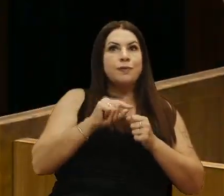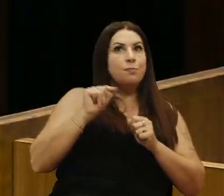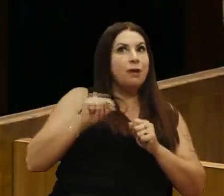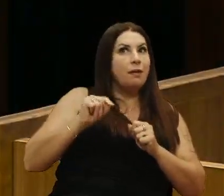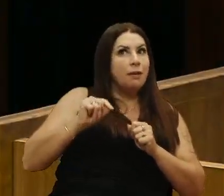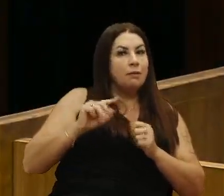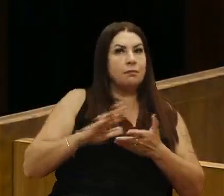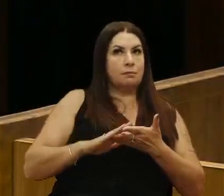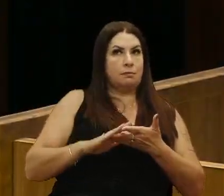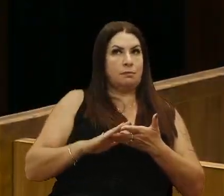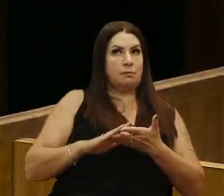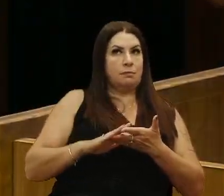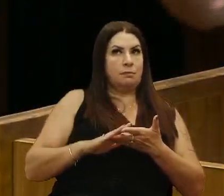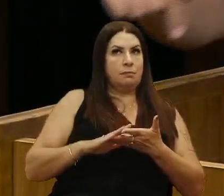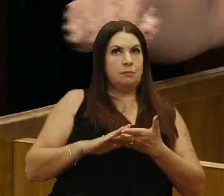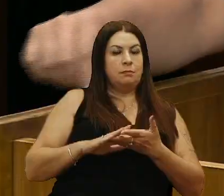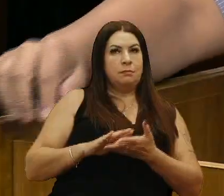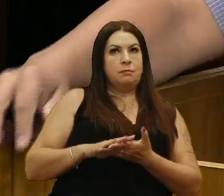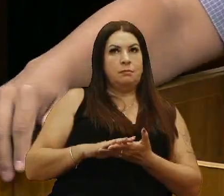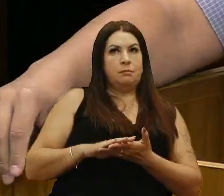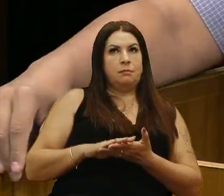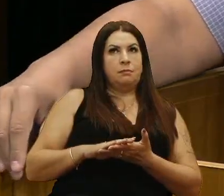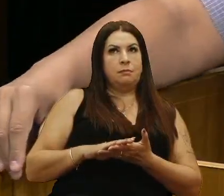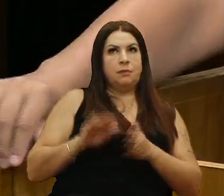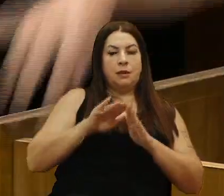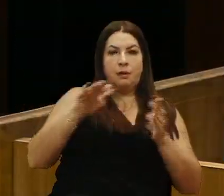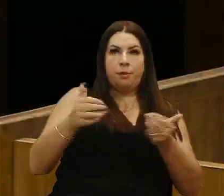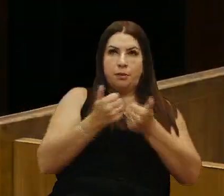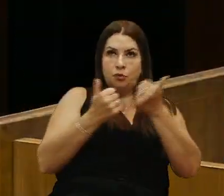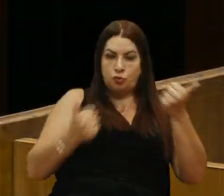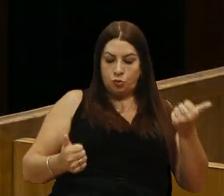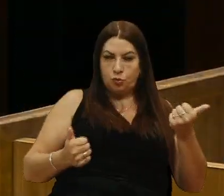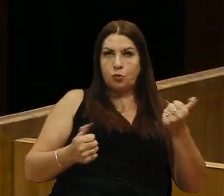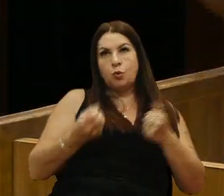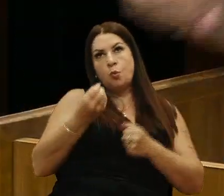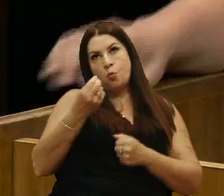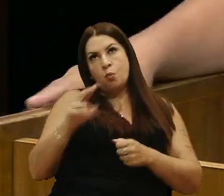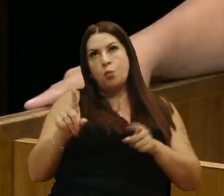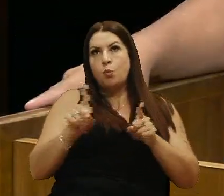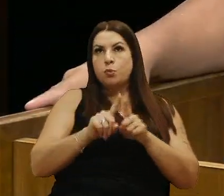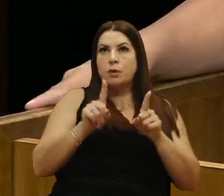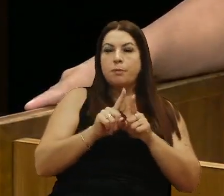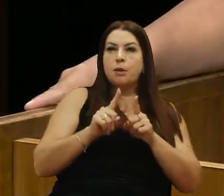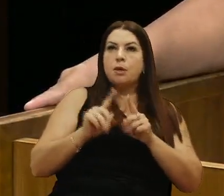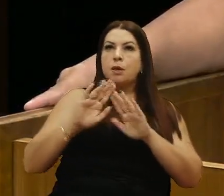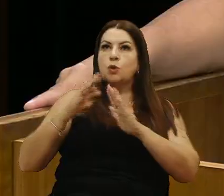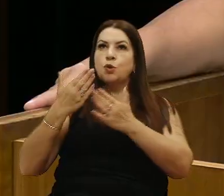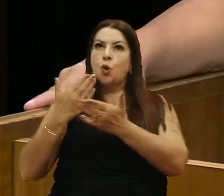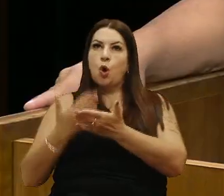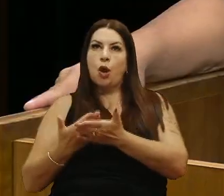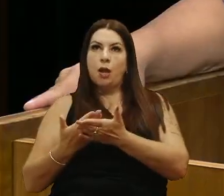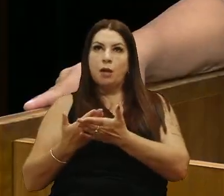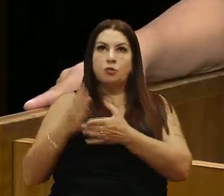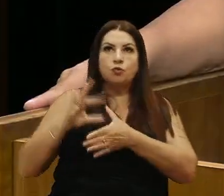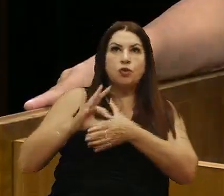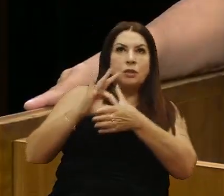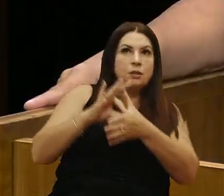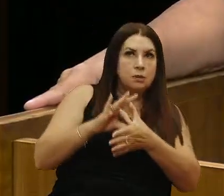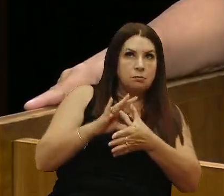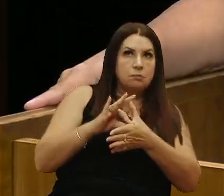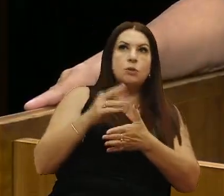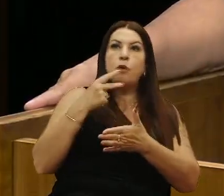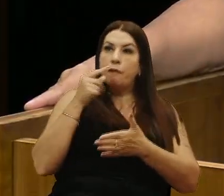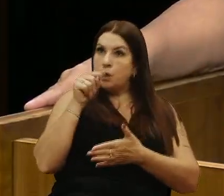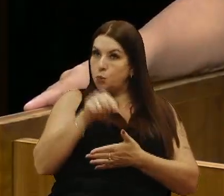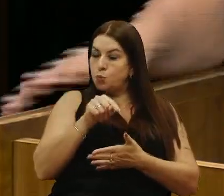tomamos. Seja na mesa diretora ou seja no colégio de líderes. Então eu estou